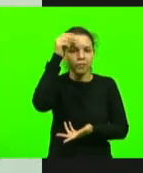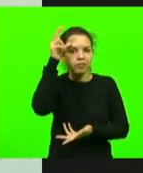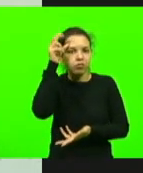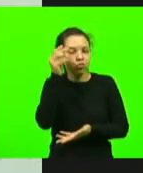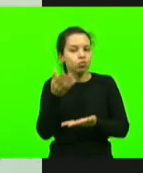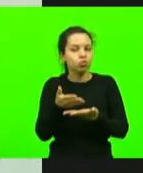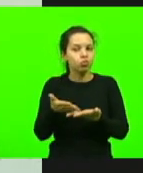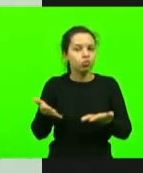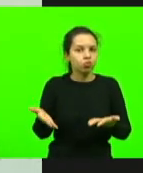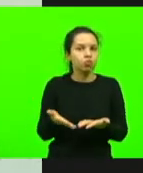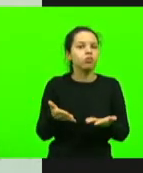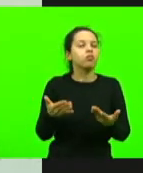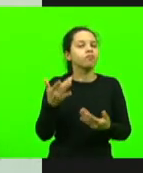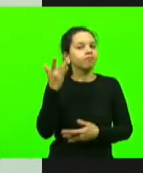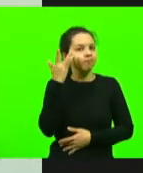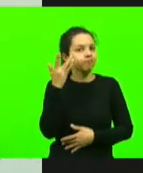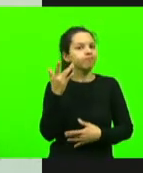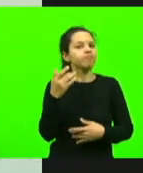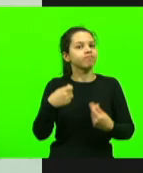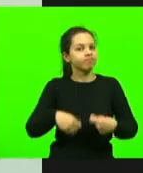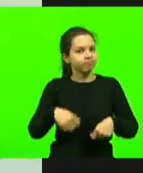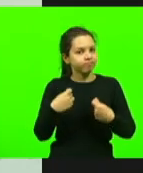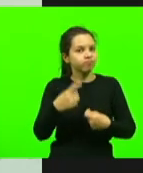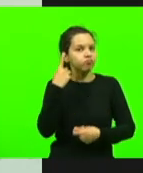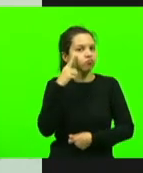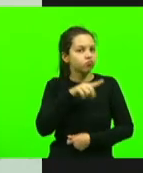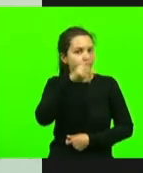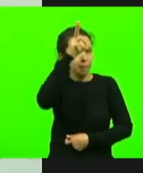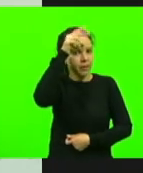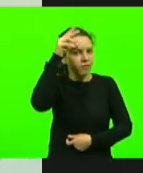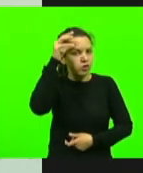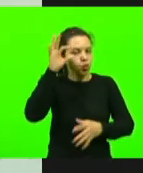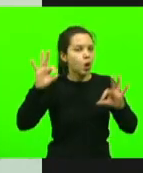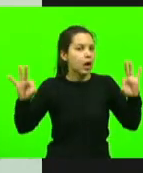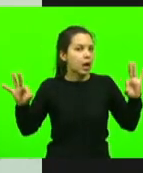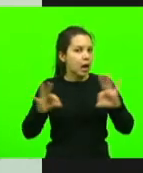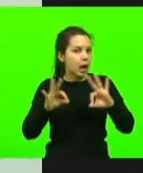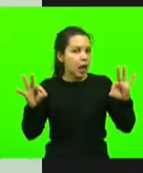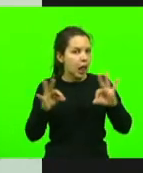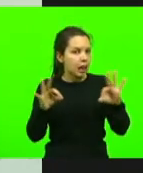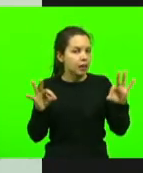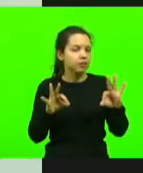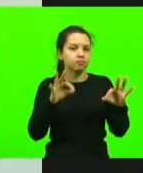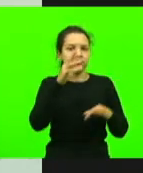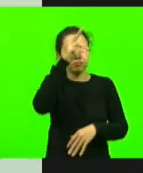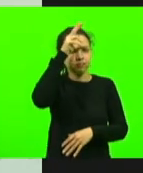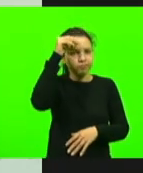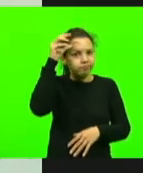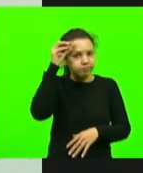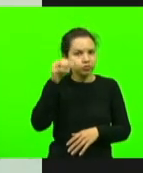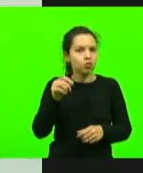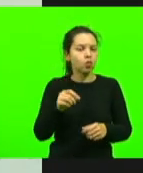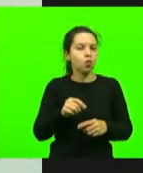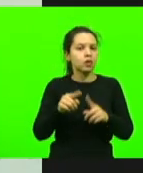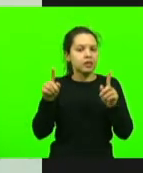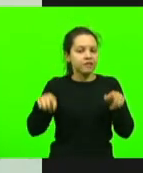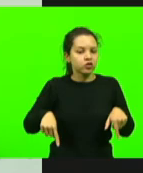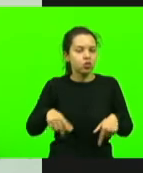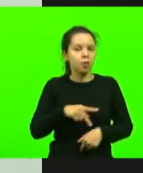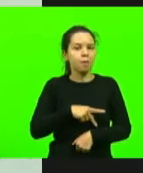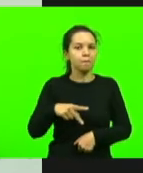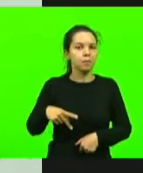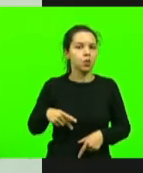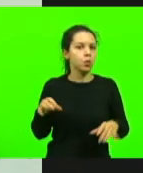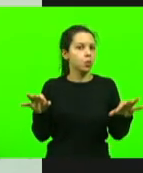eu acho que tinha que ser um dia sem prefeitura para o dia sem a prefeitura o dia sem servidor público